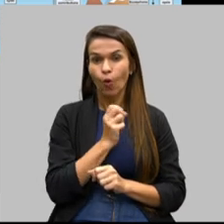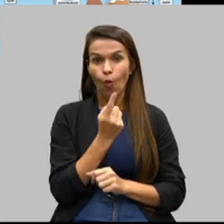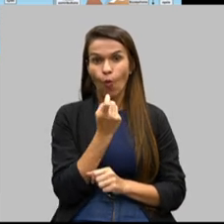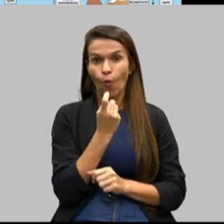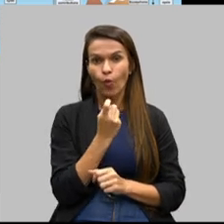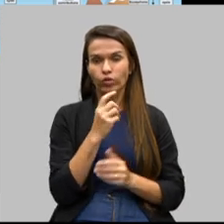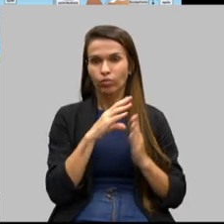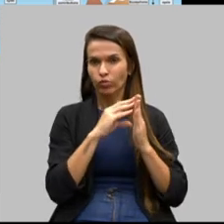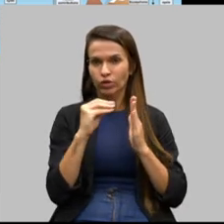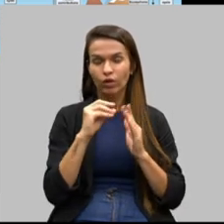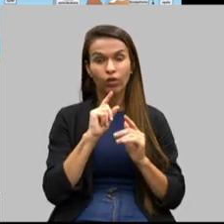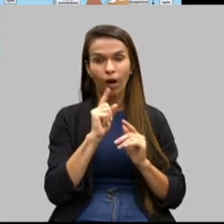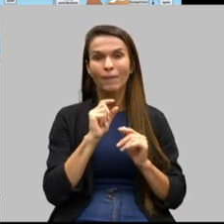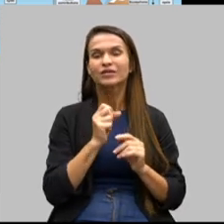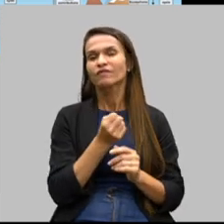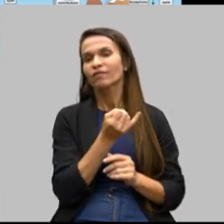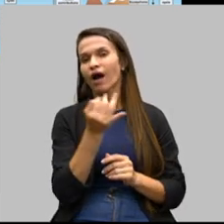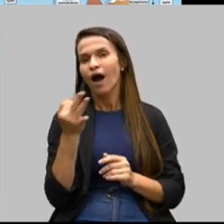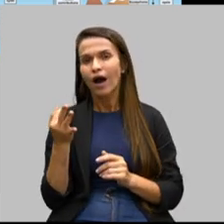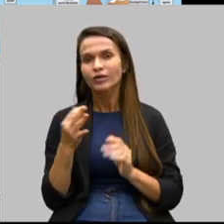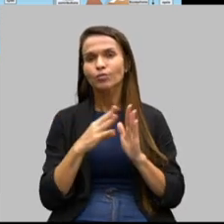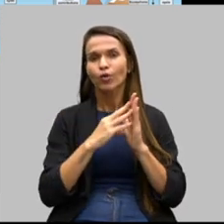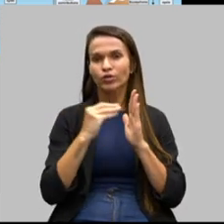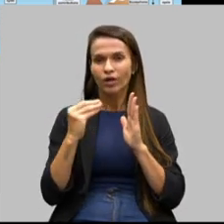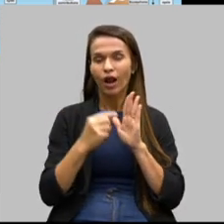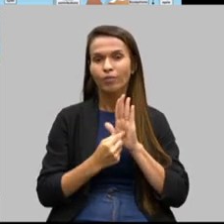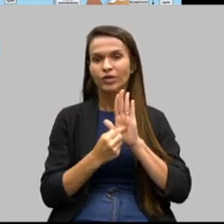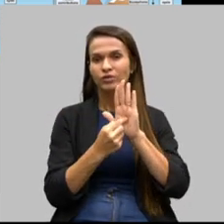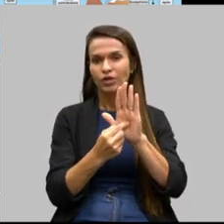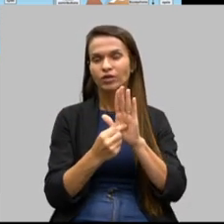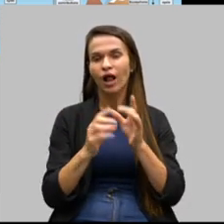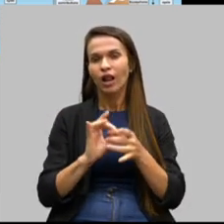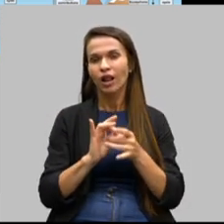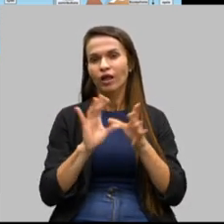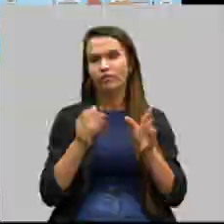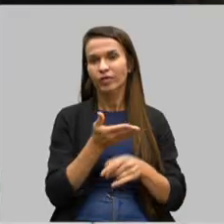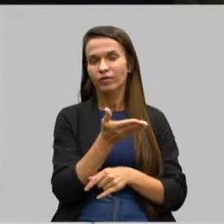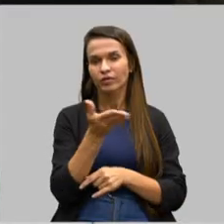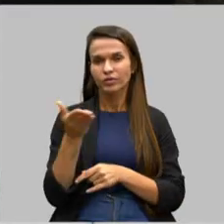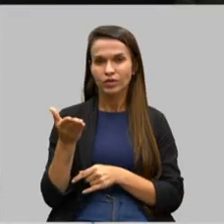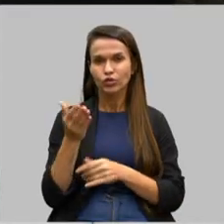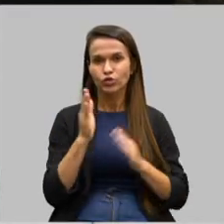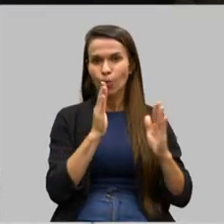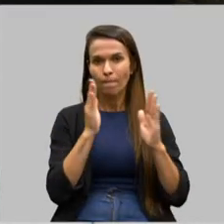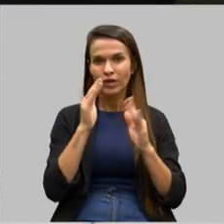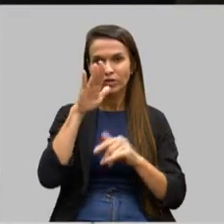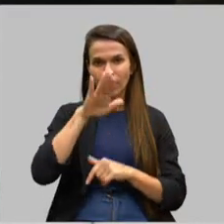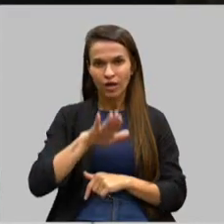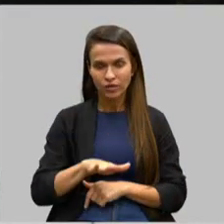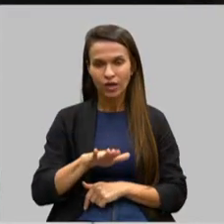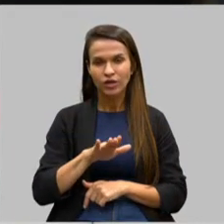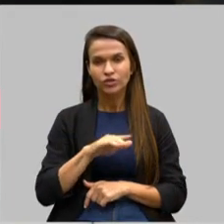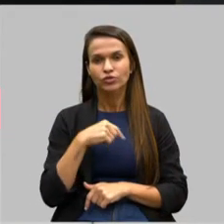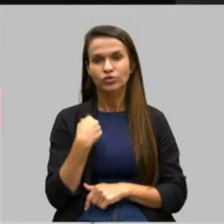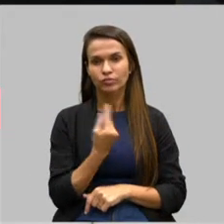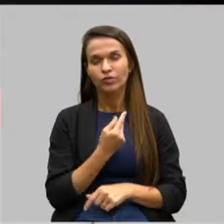vários modelos. Mas a apresentação estará disponível para vocês e, no período da tarde, a gente pode